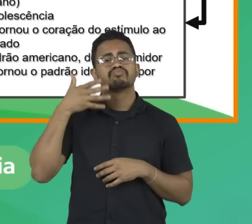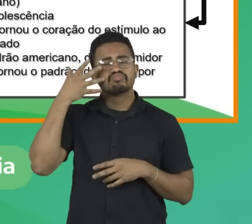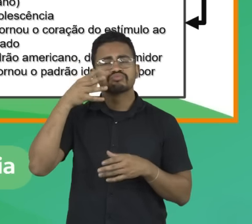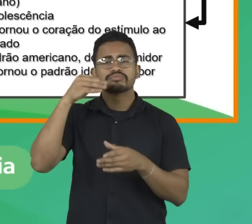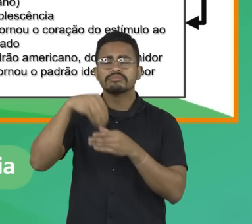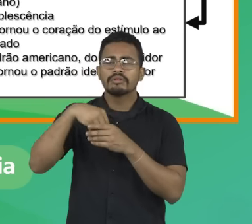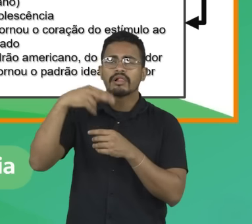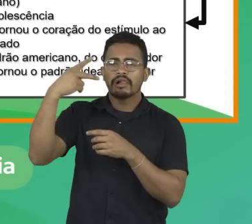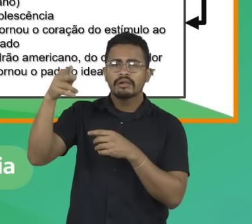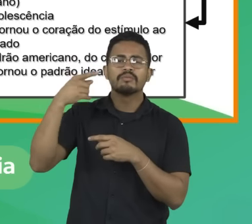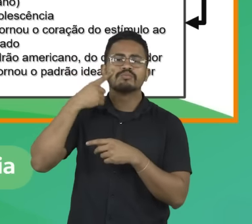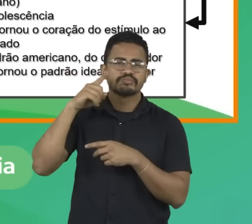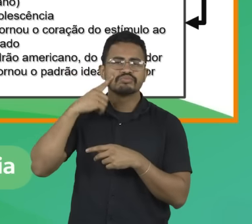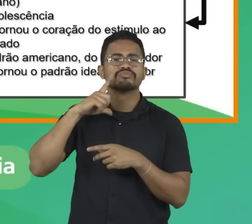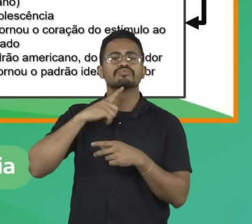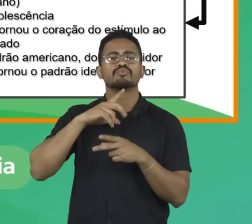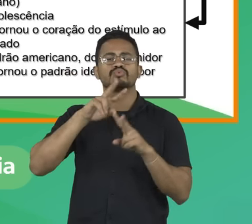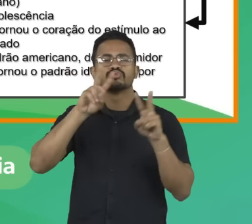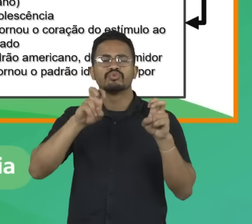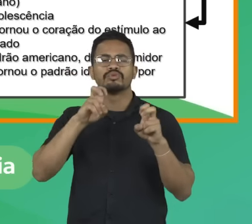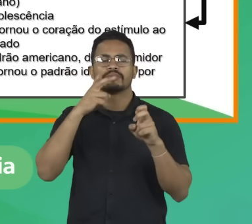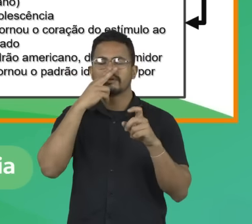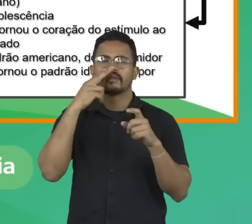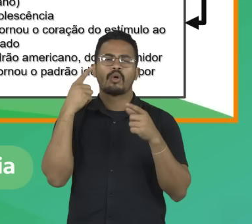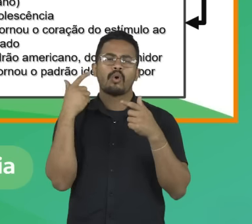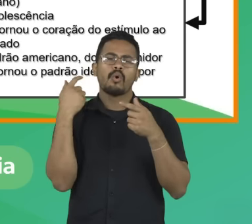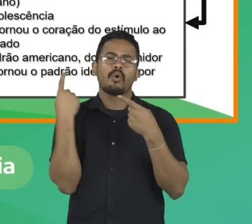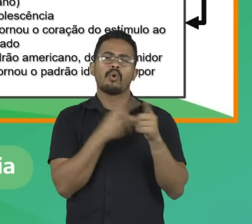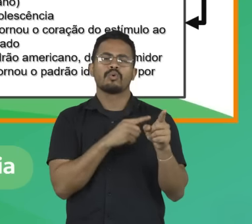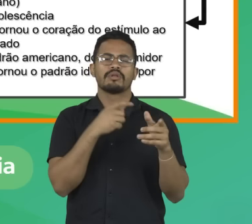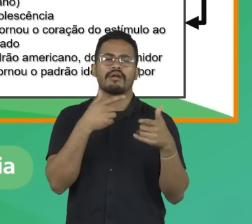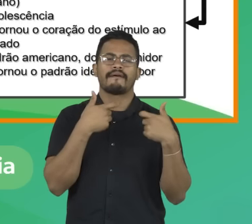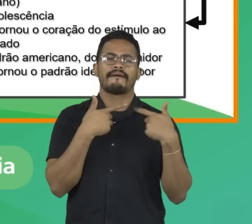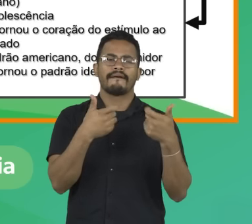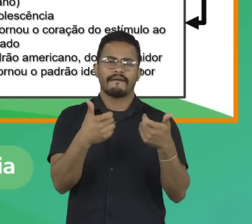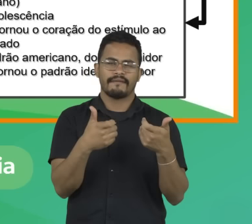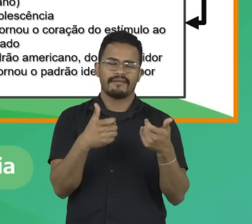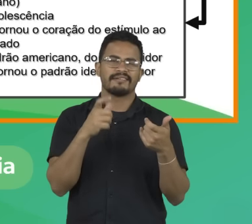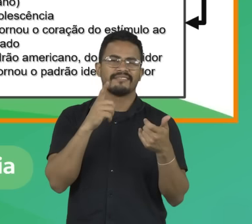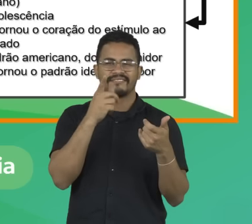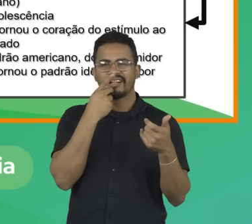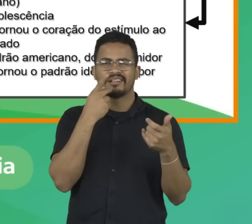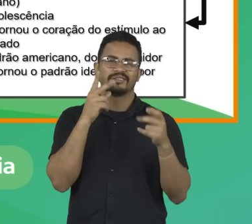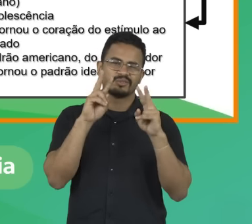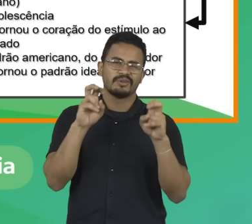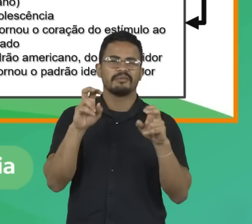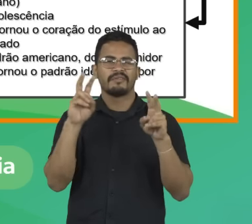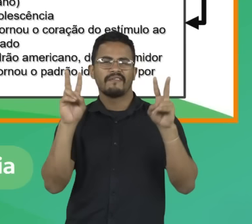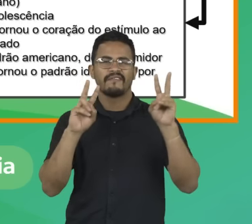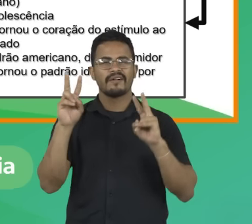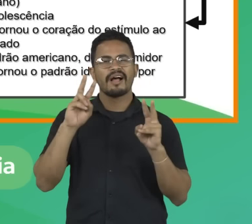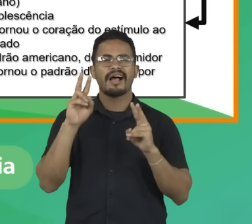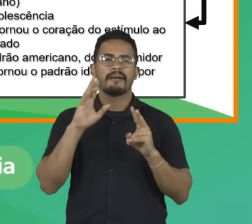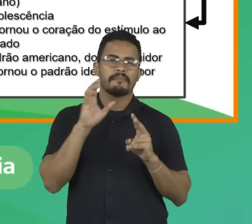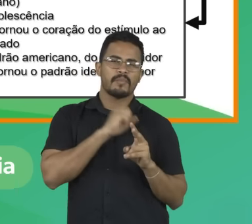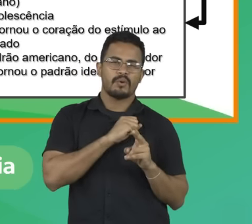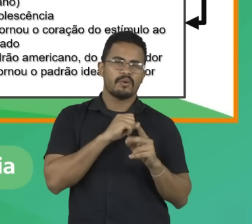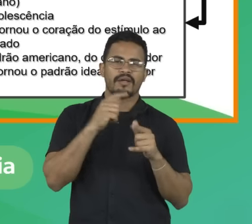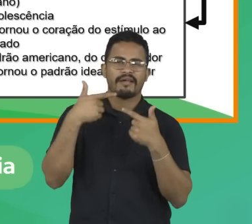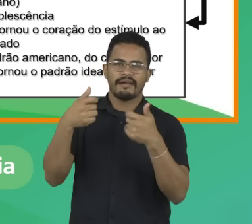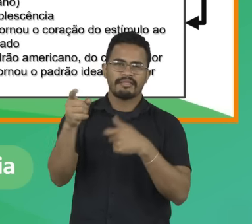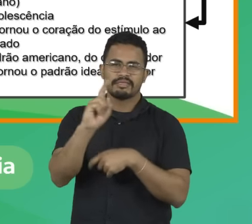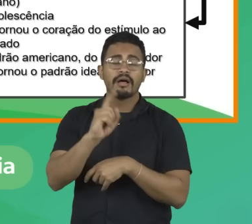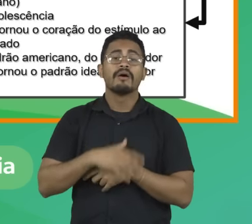pessoas sendo contra o movimento de guerra, o famoso faça amor, não faça guerra, e que culminou nos anos